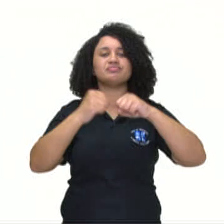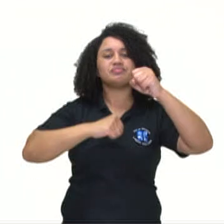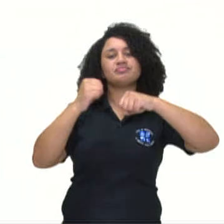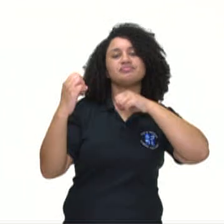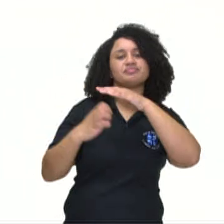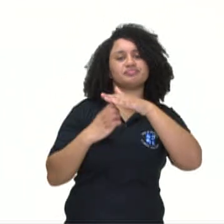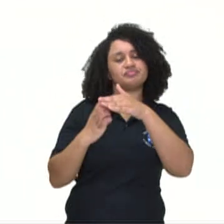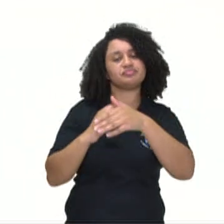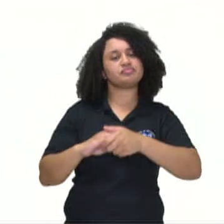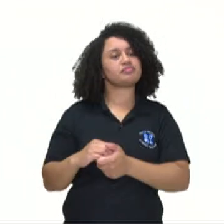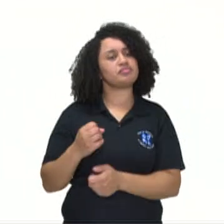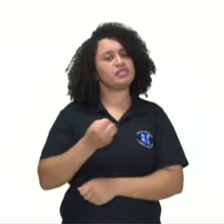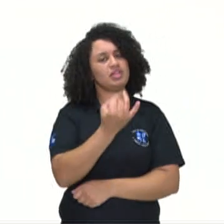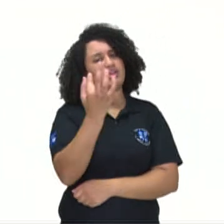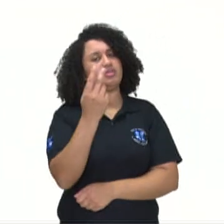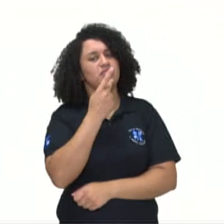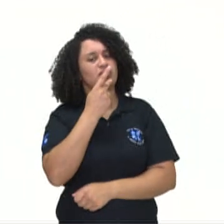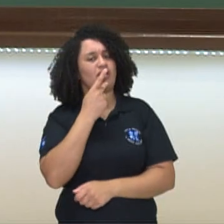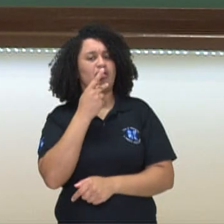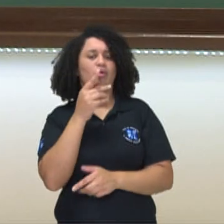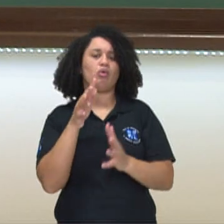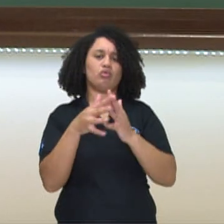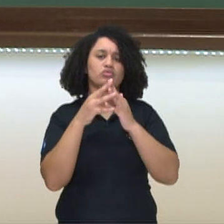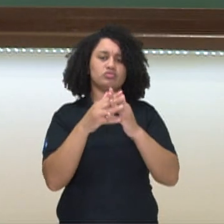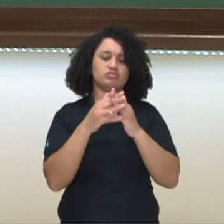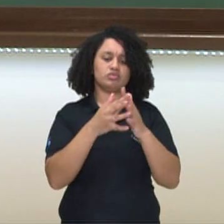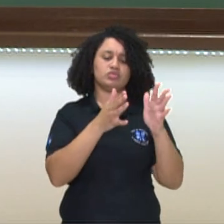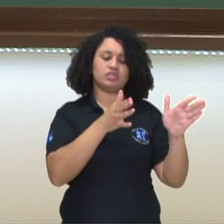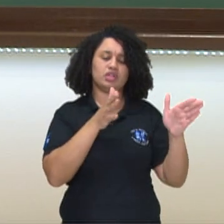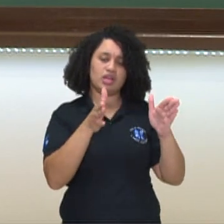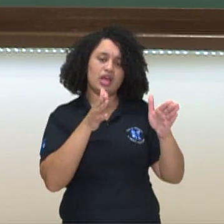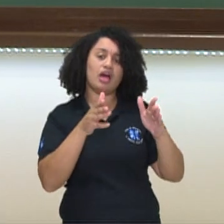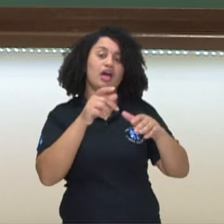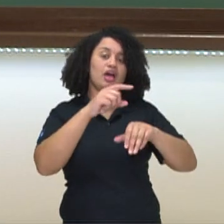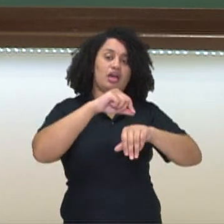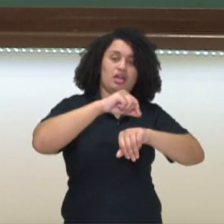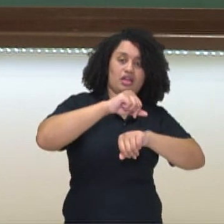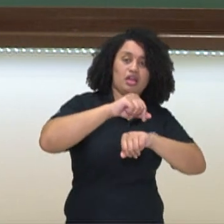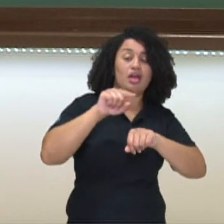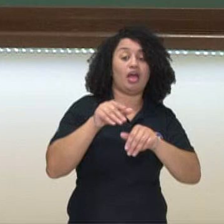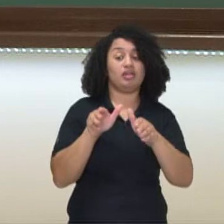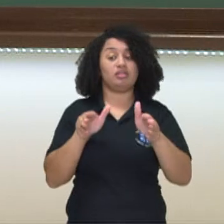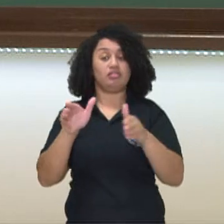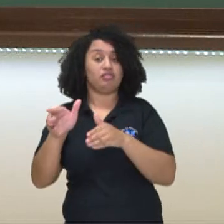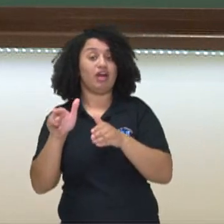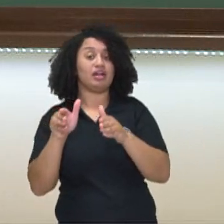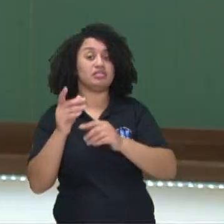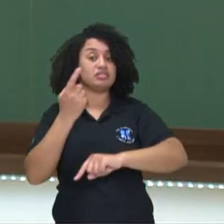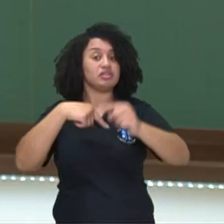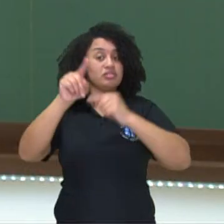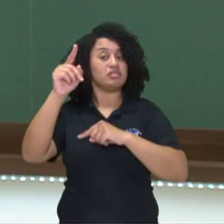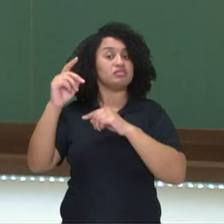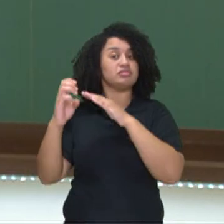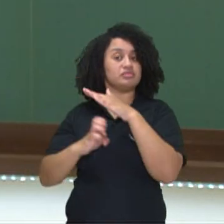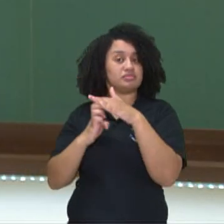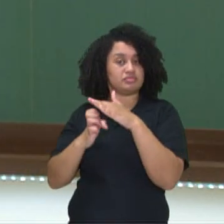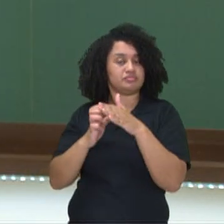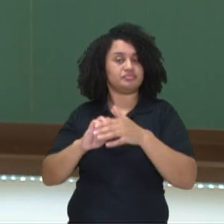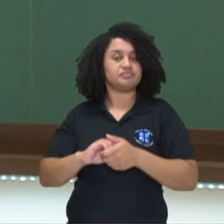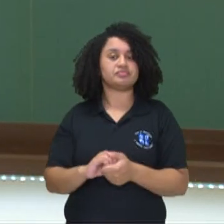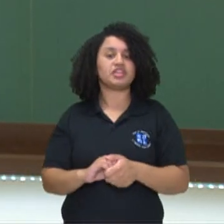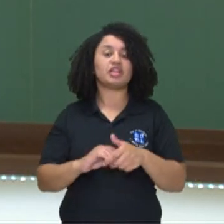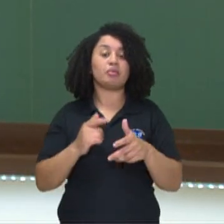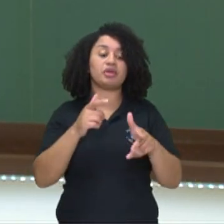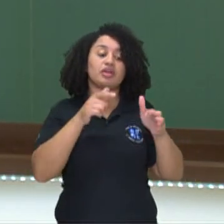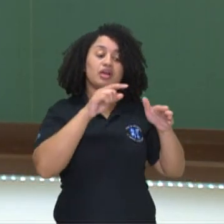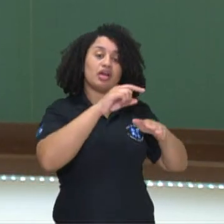vocês confundem quando a gente fala em fases de capitalismo e fases de revolução industrial. Percebam, o capitalismo